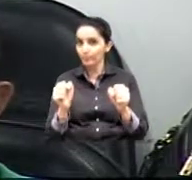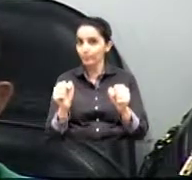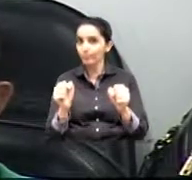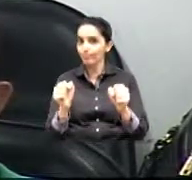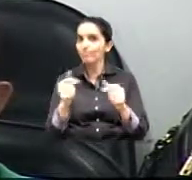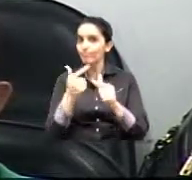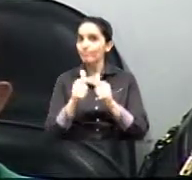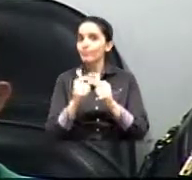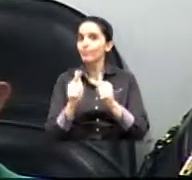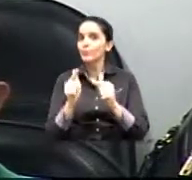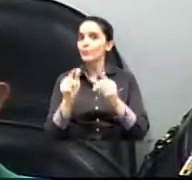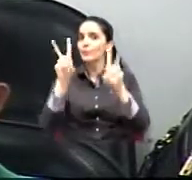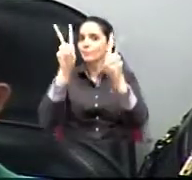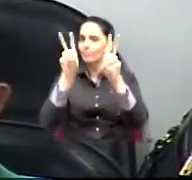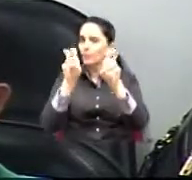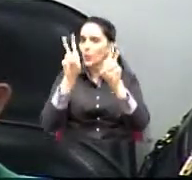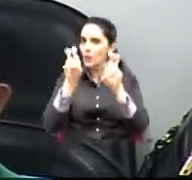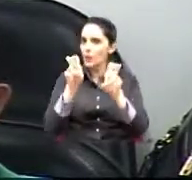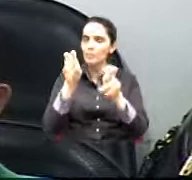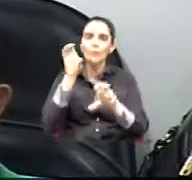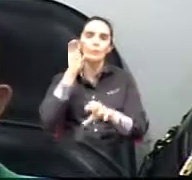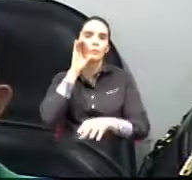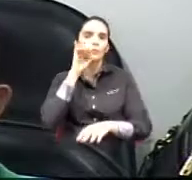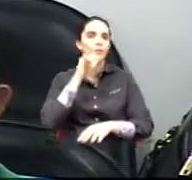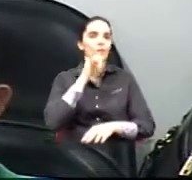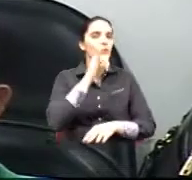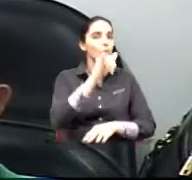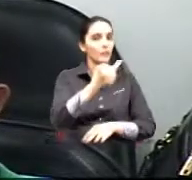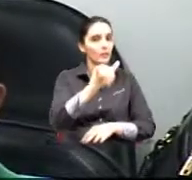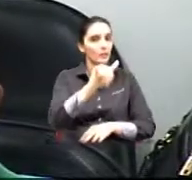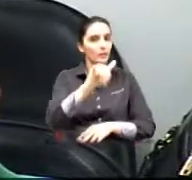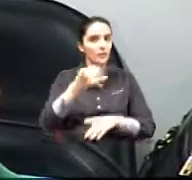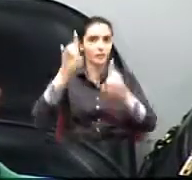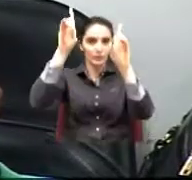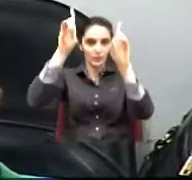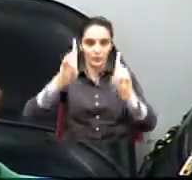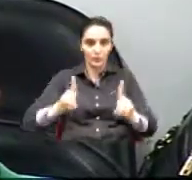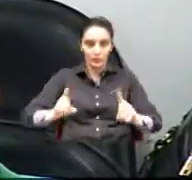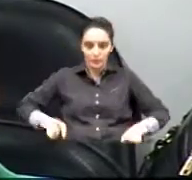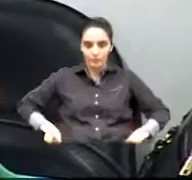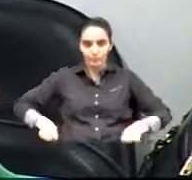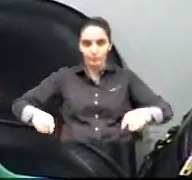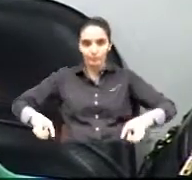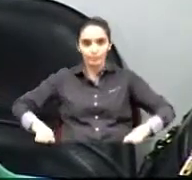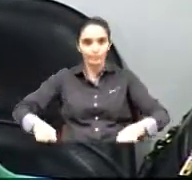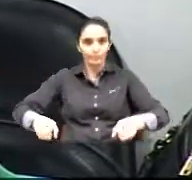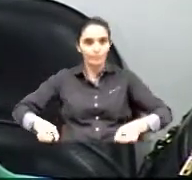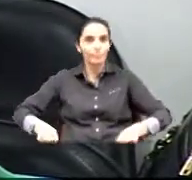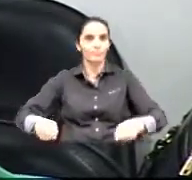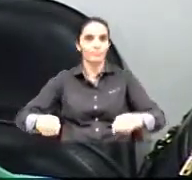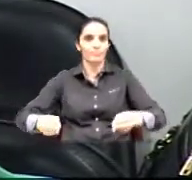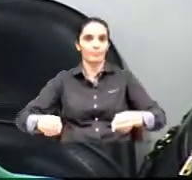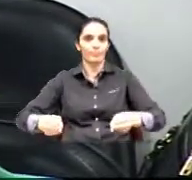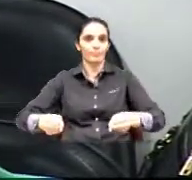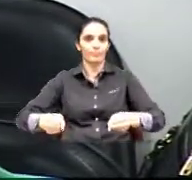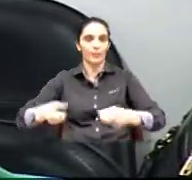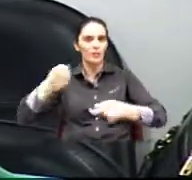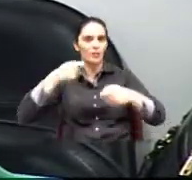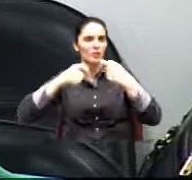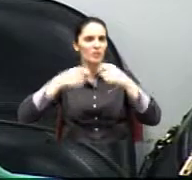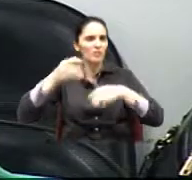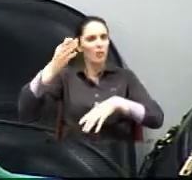É um outro tema que eu venho falando muito, a questão do deficiente. Essa gestão não está tendo um